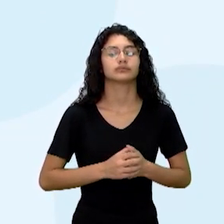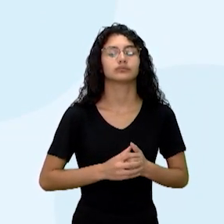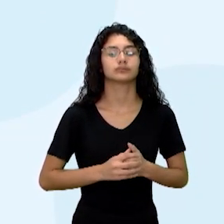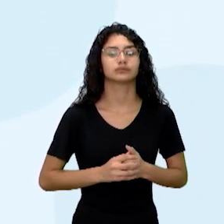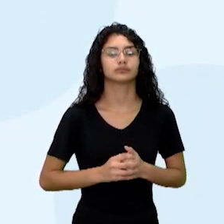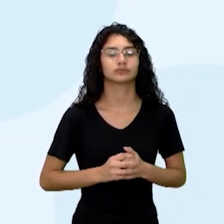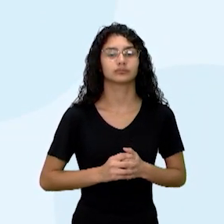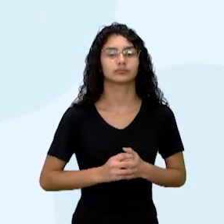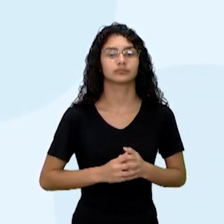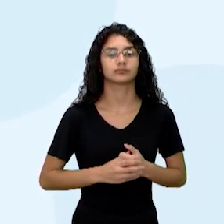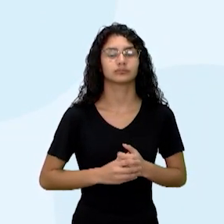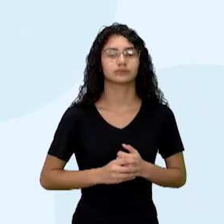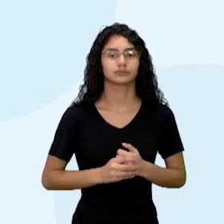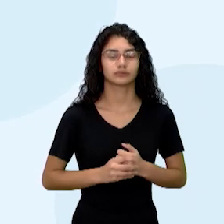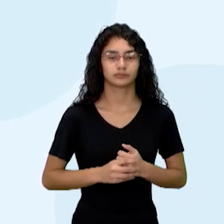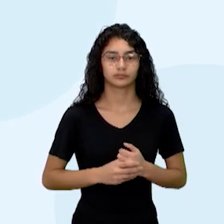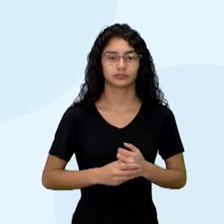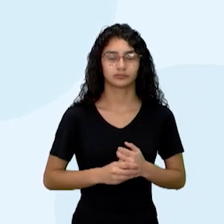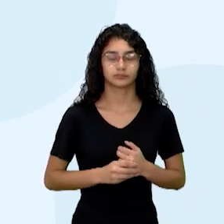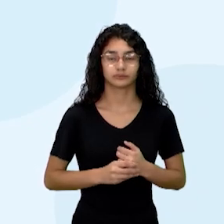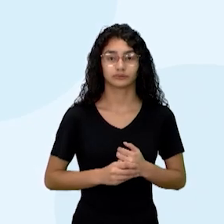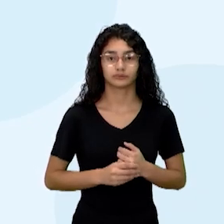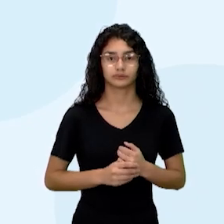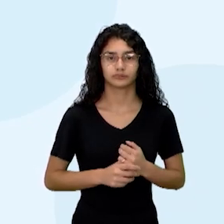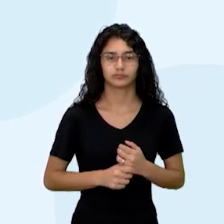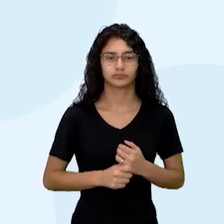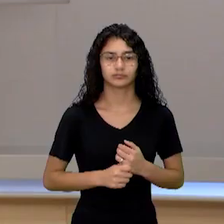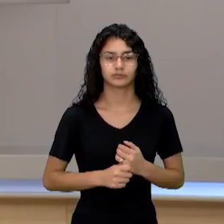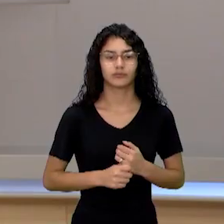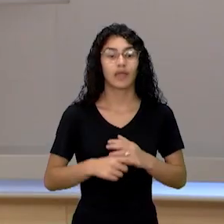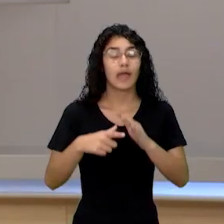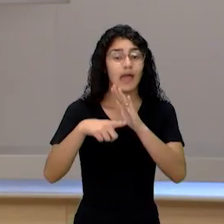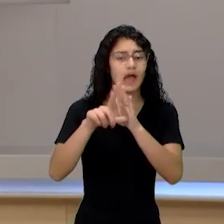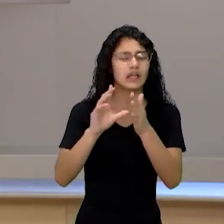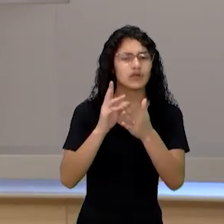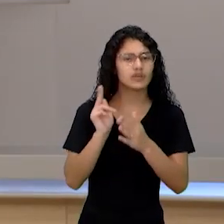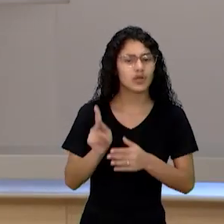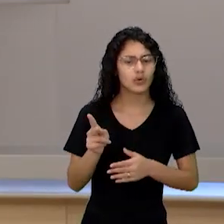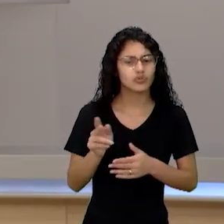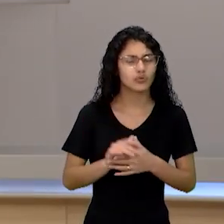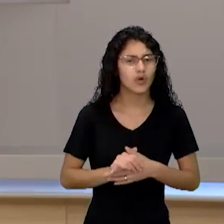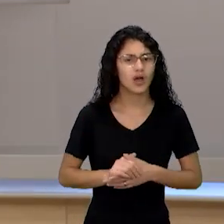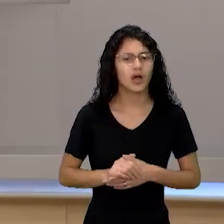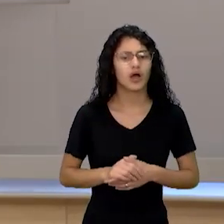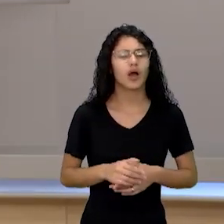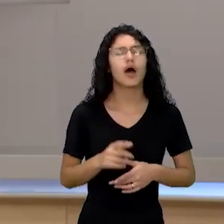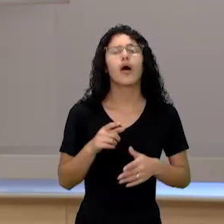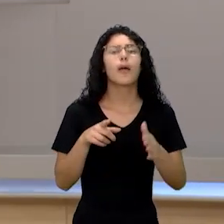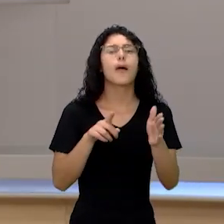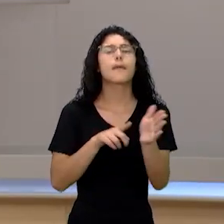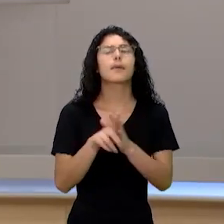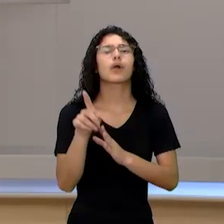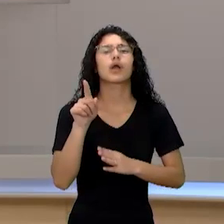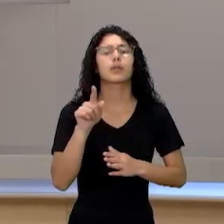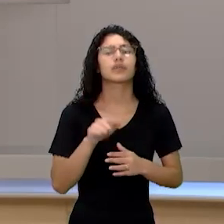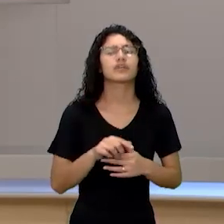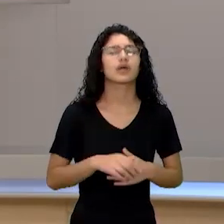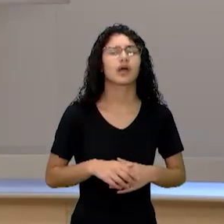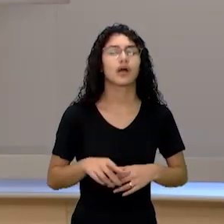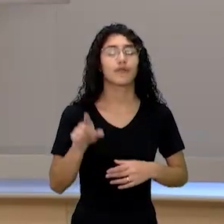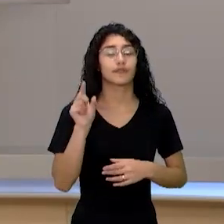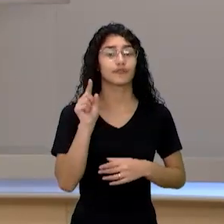Bom, então, para falar Denise, um pouquinho sobre... Denise, Oi, Jefferson. Antes de você continuar, queria fazer uma pergunta para você.